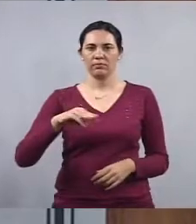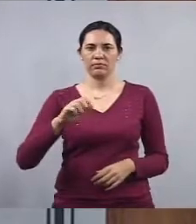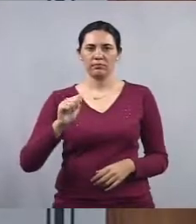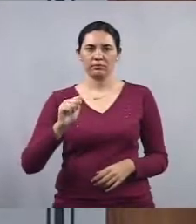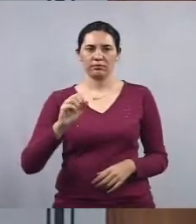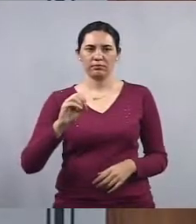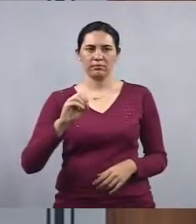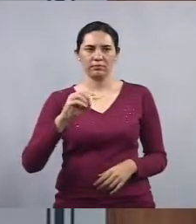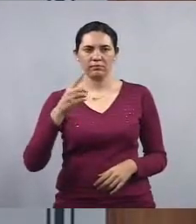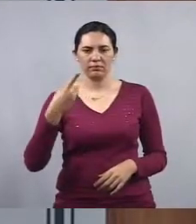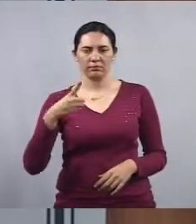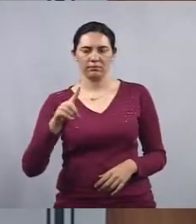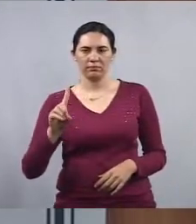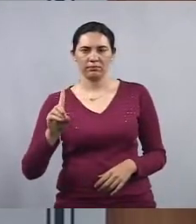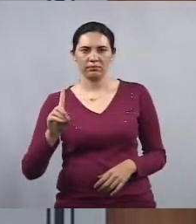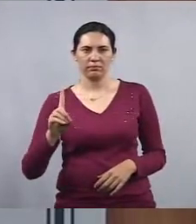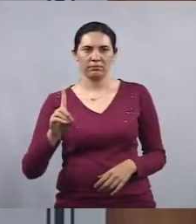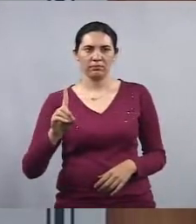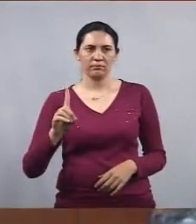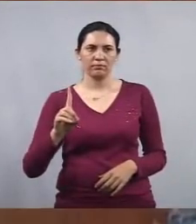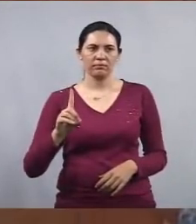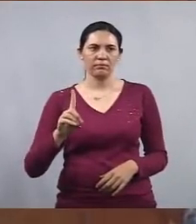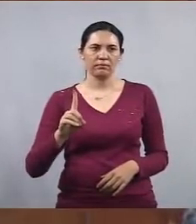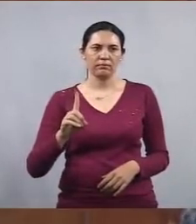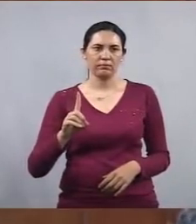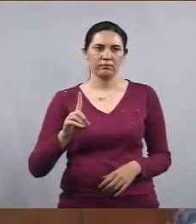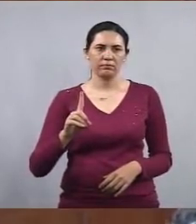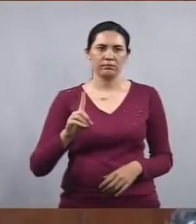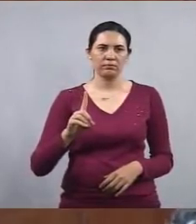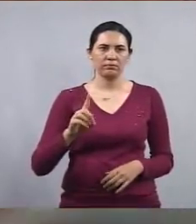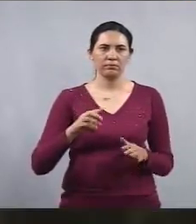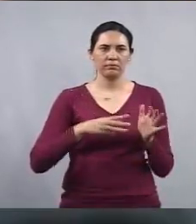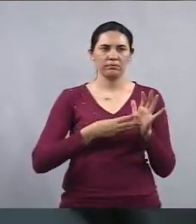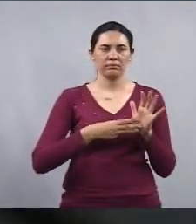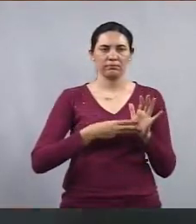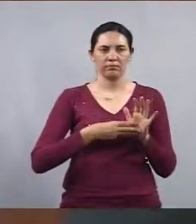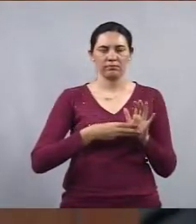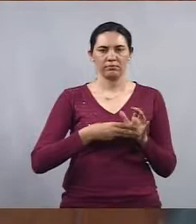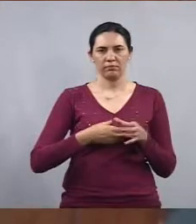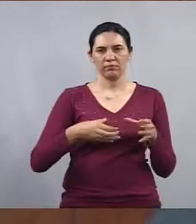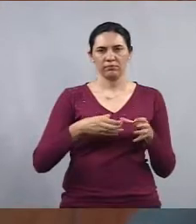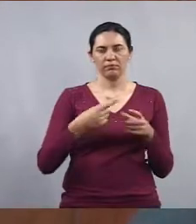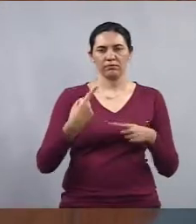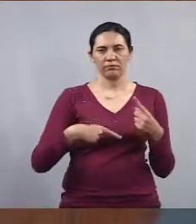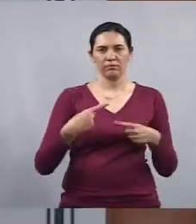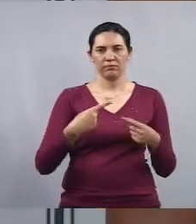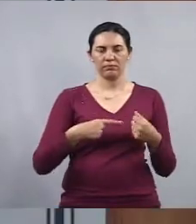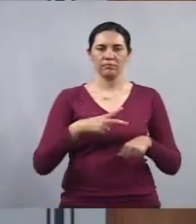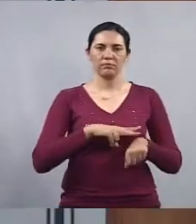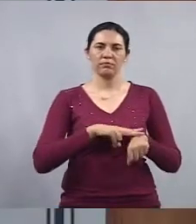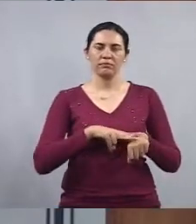o que não é o Simão do gabinete do prefeito é o Simão membro do Partido Verde